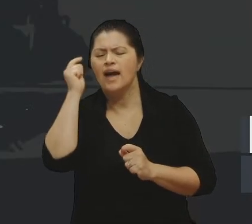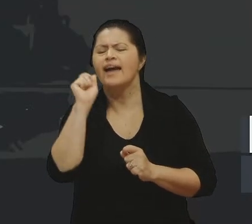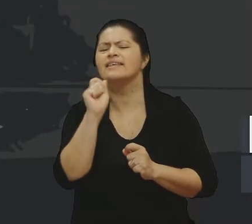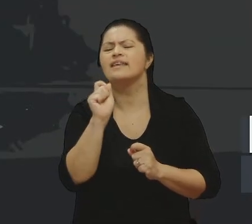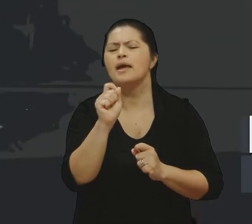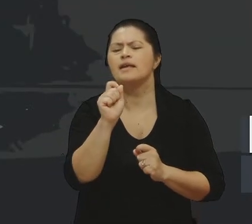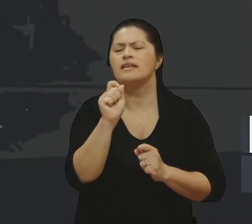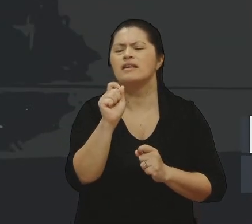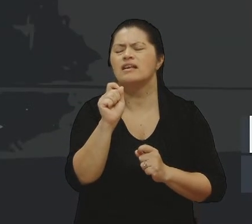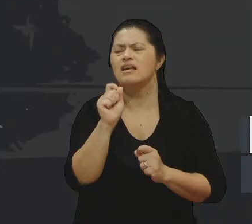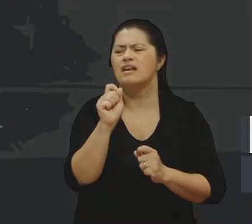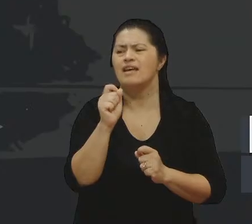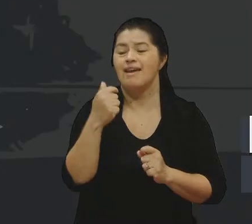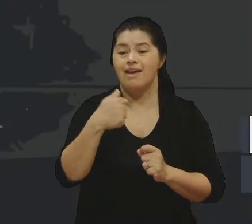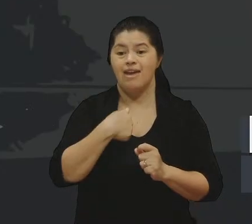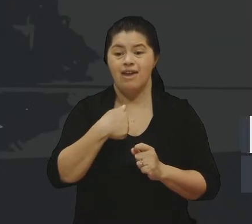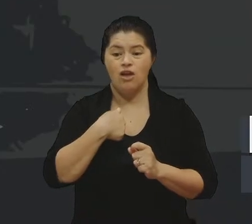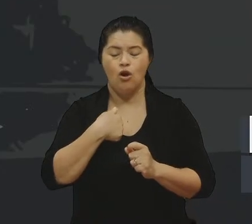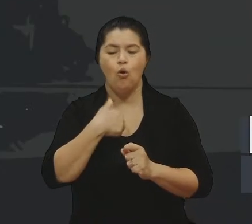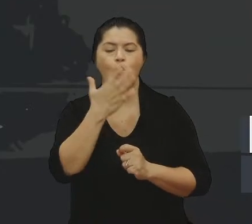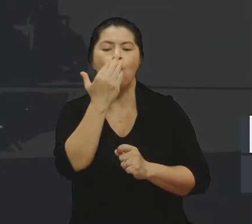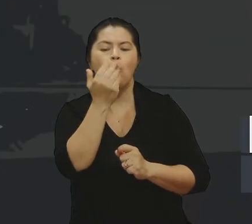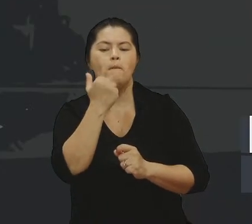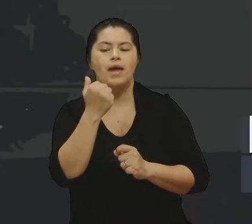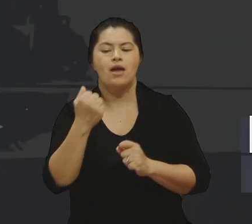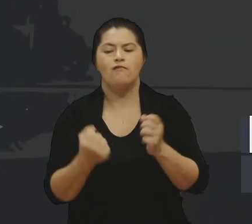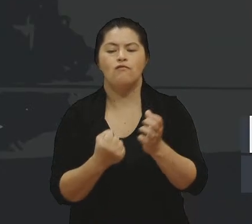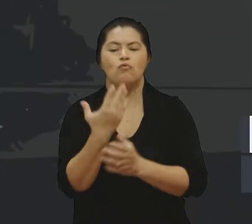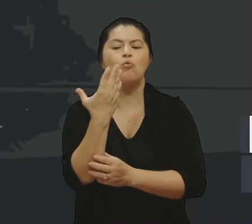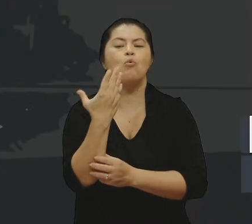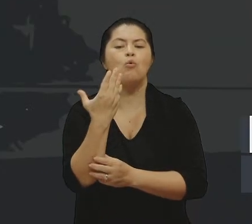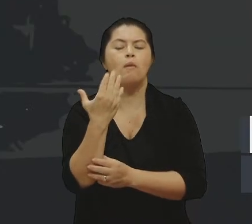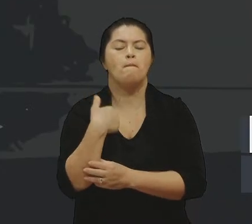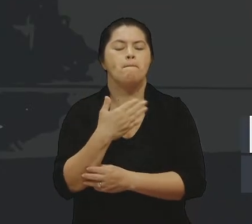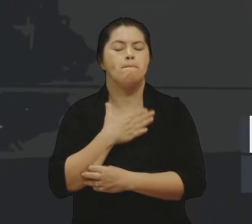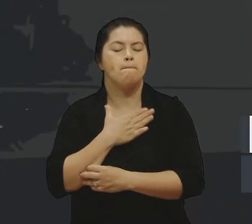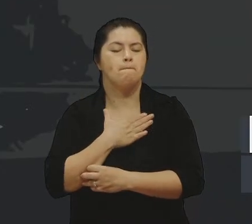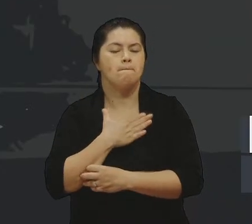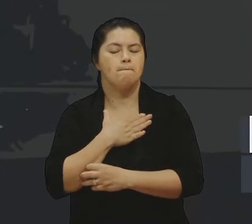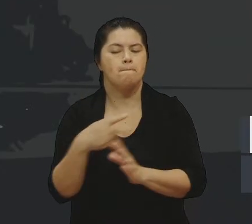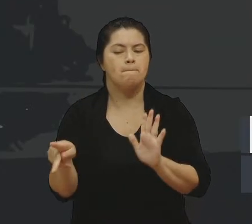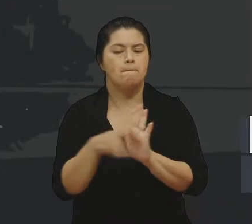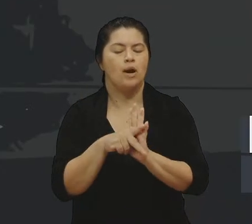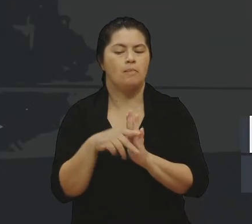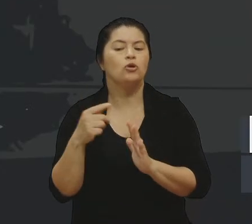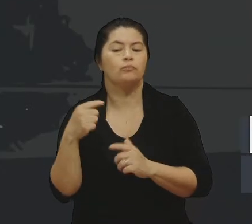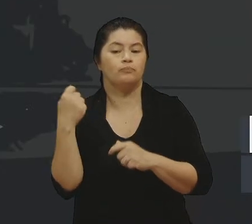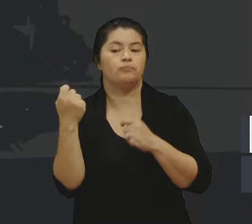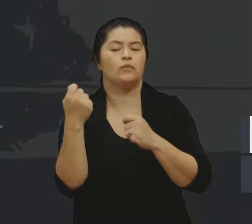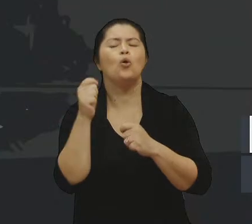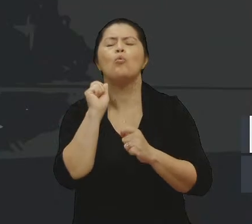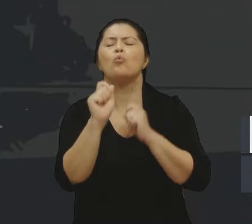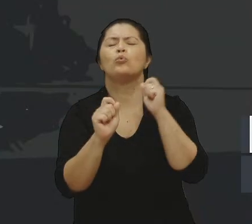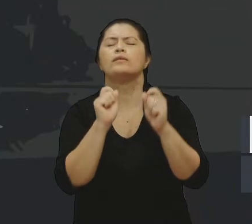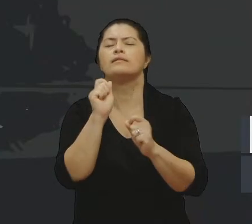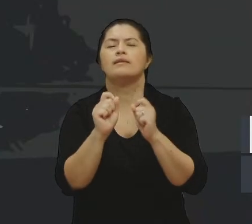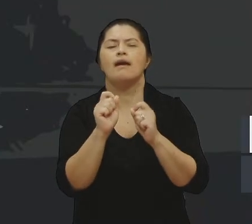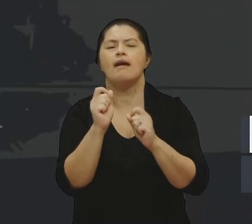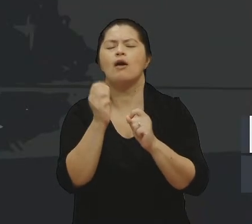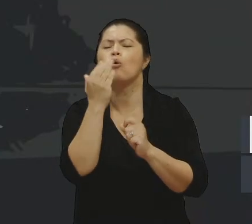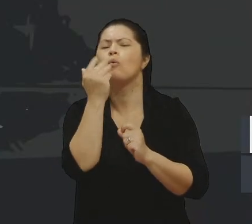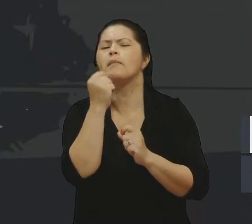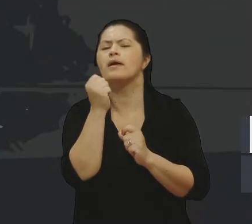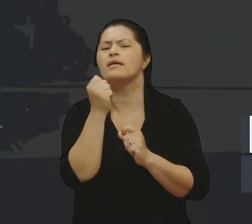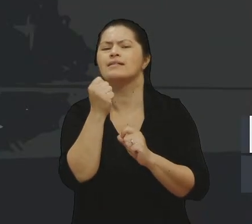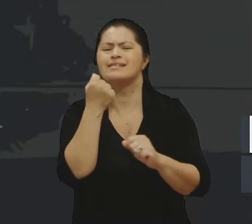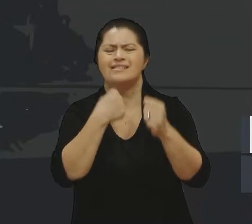meu trabalho. Eu vou comer do fruto do meu trabalho. E o segundo trecho ele fala sobre comer. O que o salmo está querendo dizer para nós com comer? Ele não